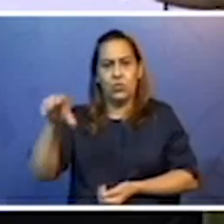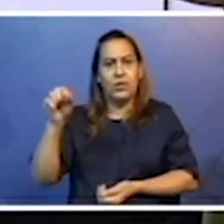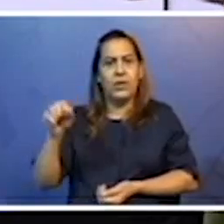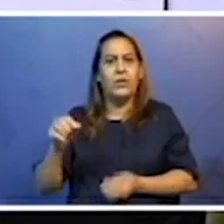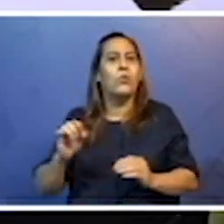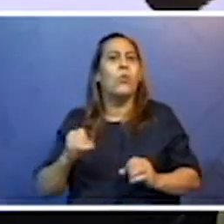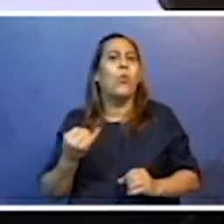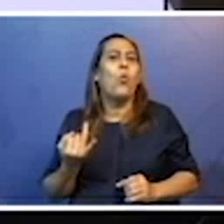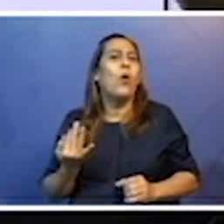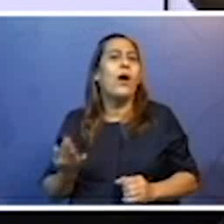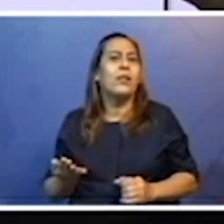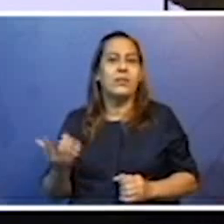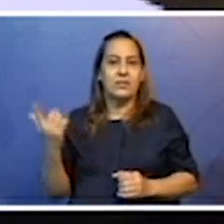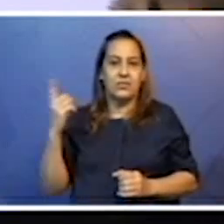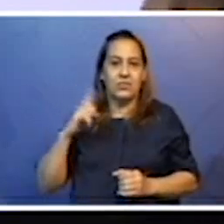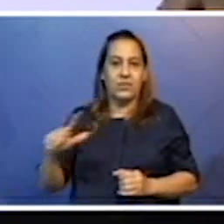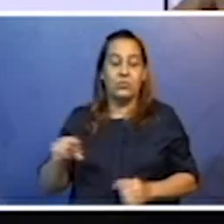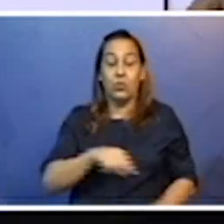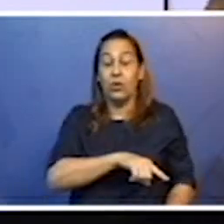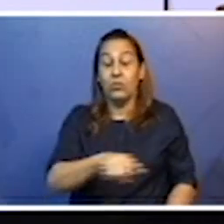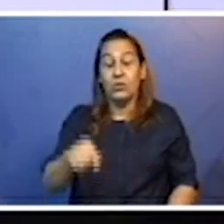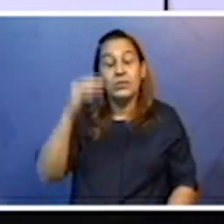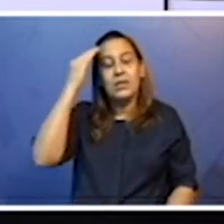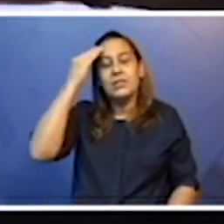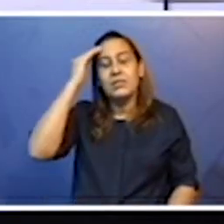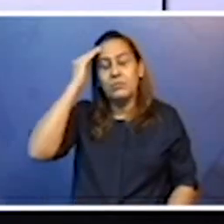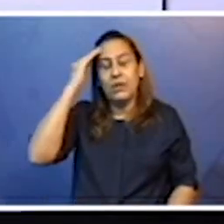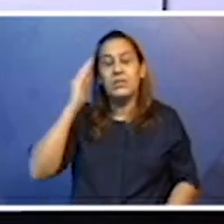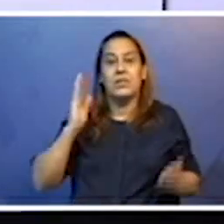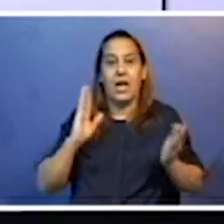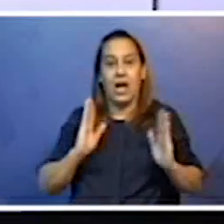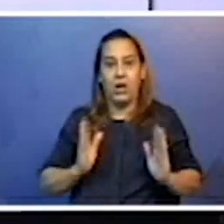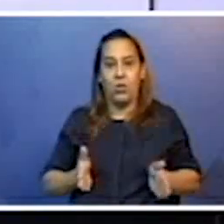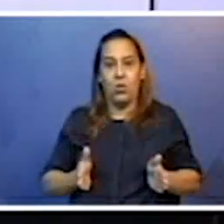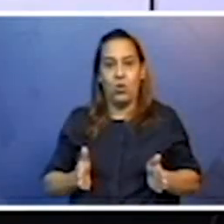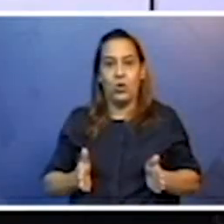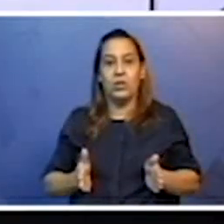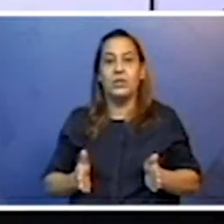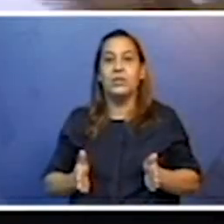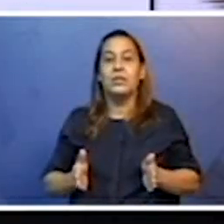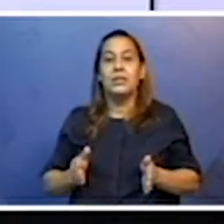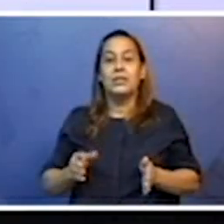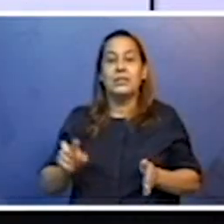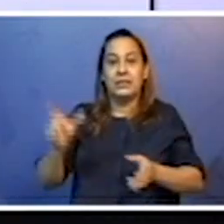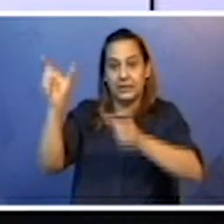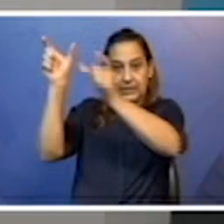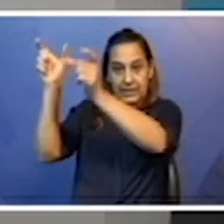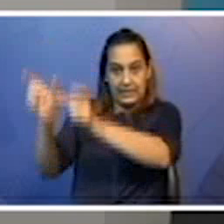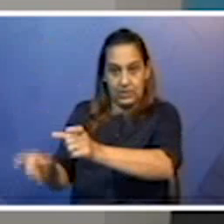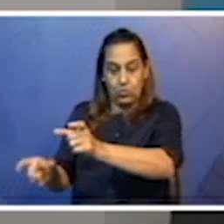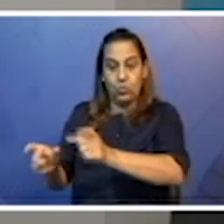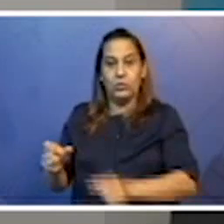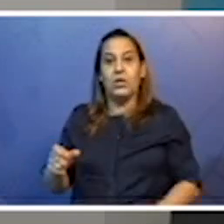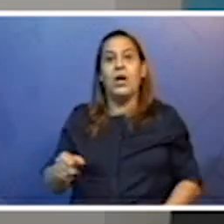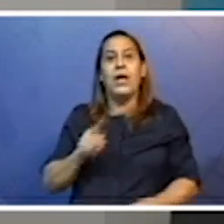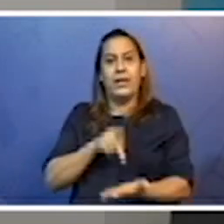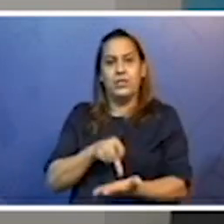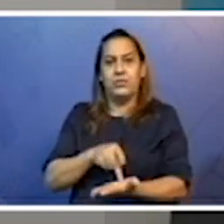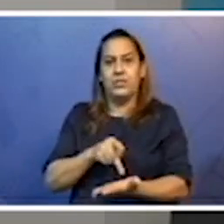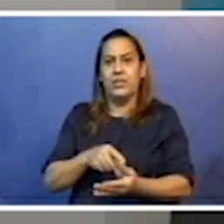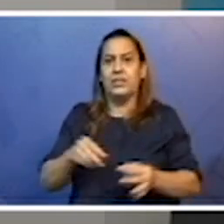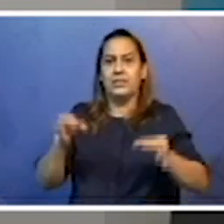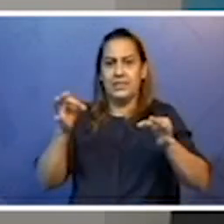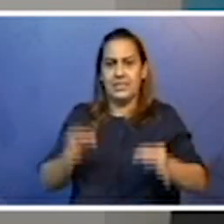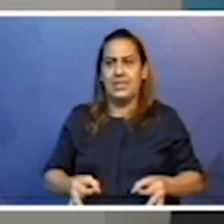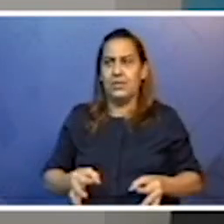vocês. O que é que vocês acham? Agora aqui vai ser o número real. Volta para cá. Hoje a professora tá